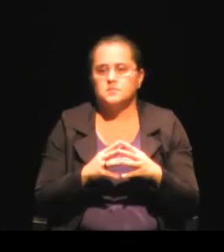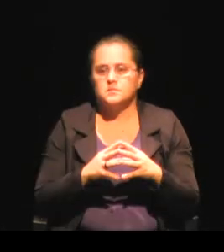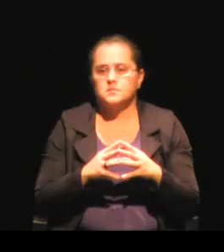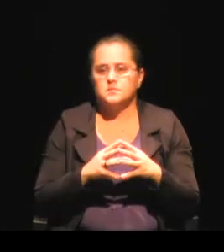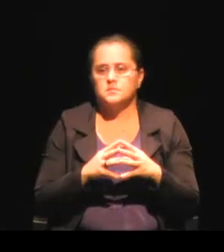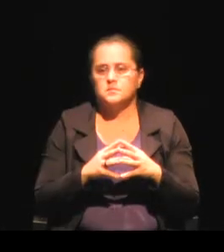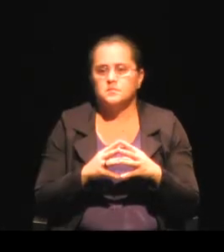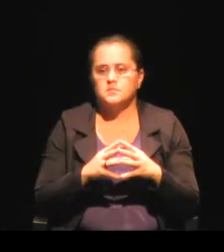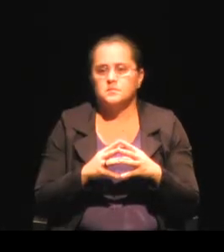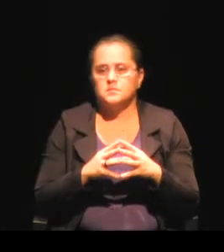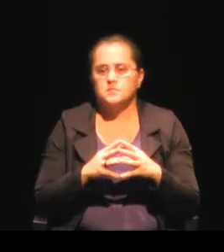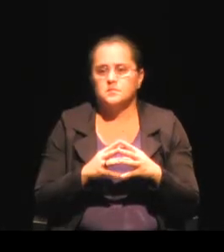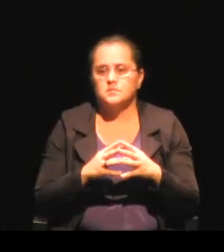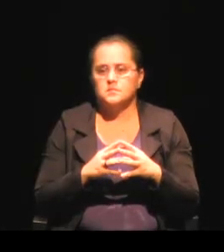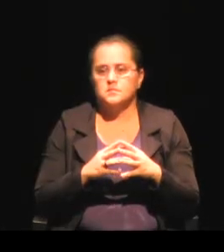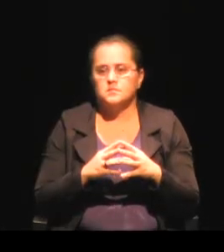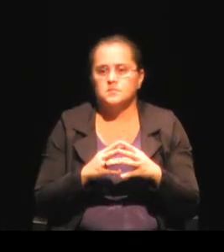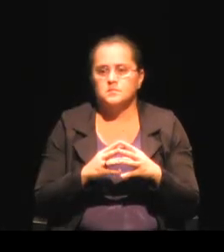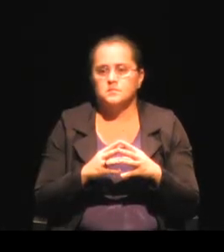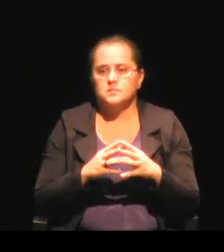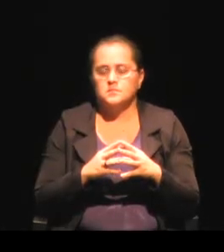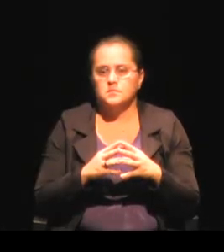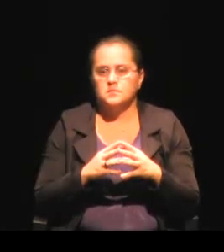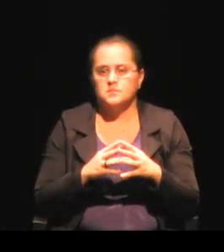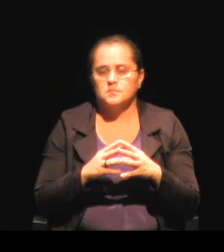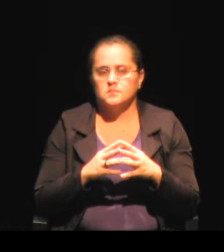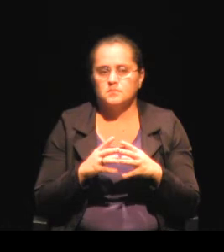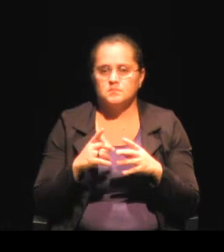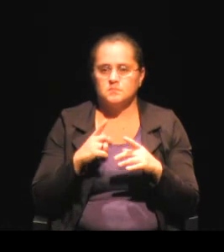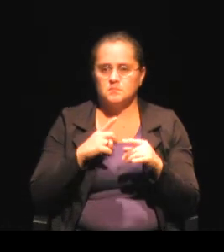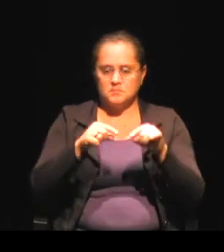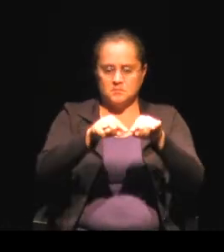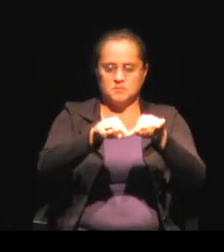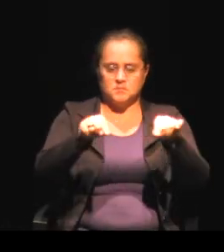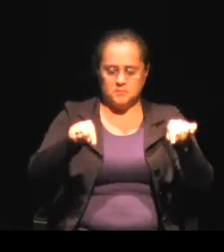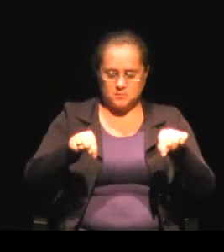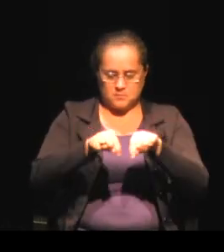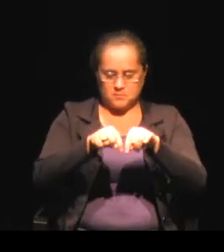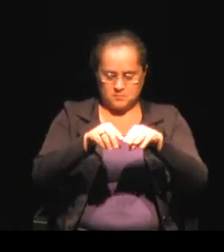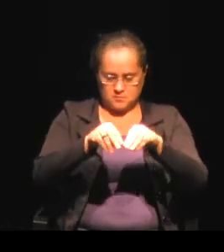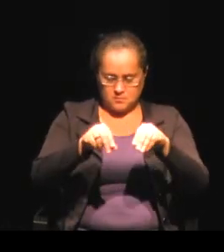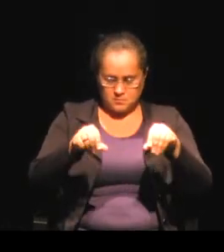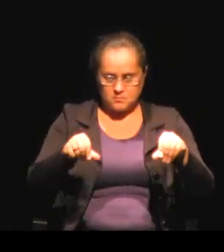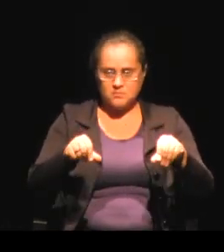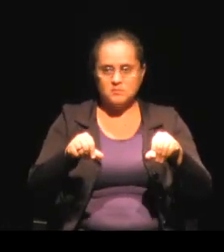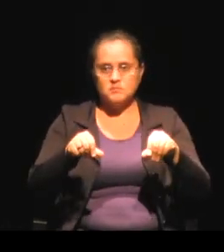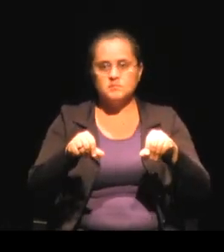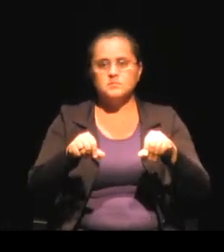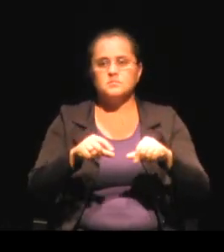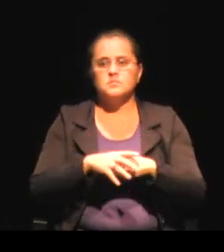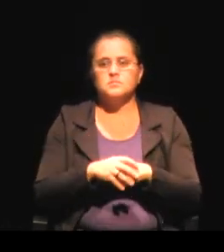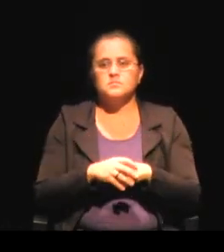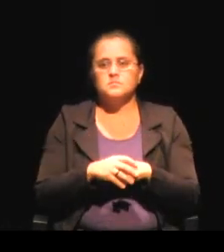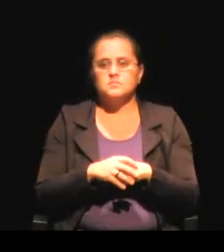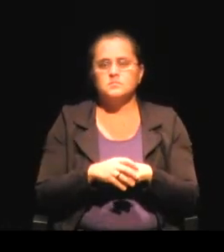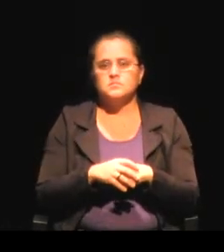viga e esse lugar aqui coincide. Hoje aqui tem já nesse desenho já tem aqui alguma coisa que a gente sugeriu aí, mas analisando